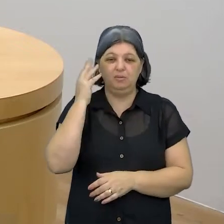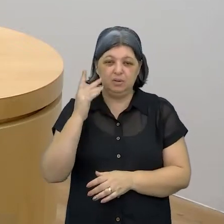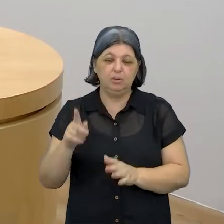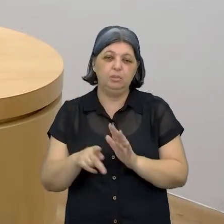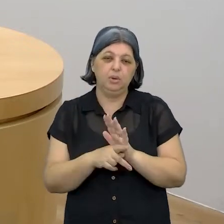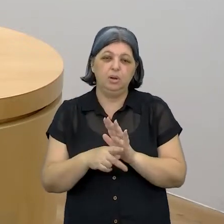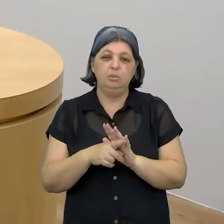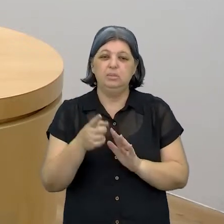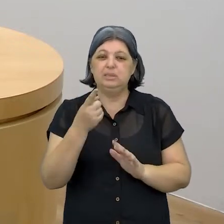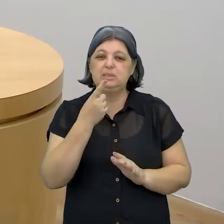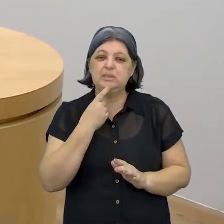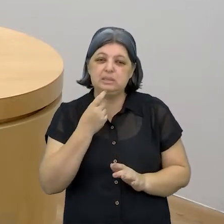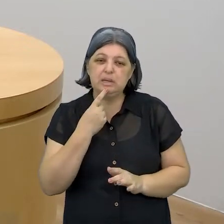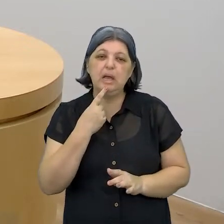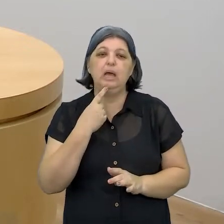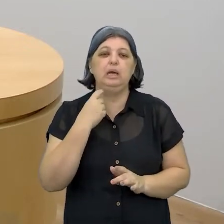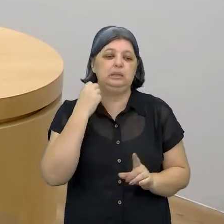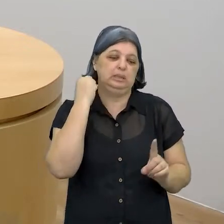sangue, né?